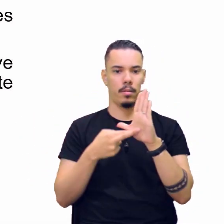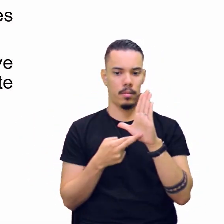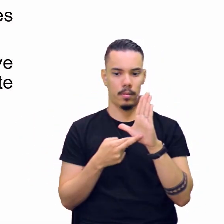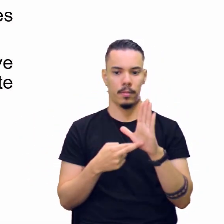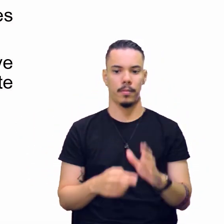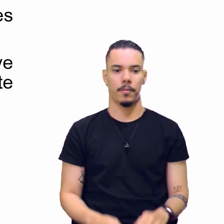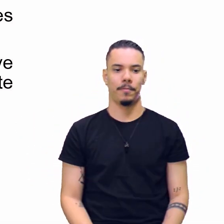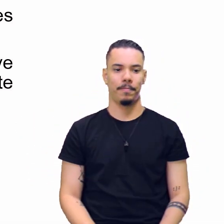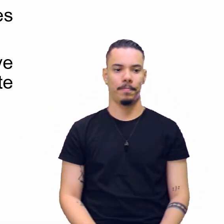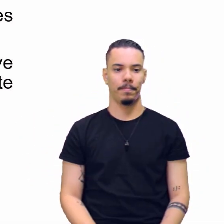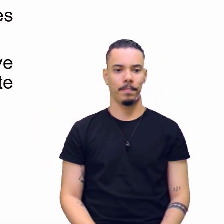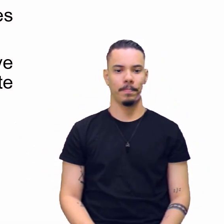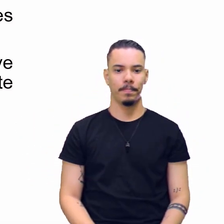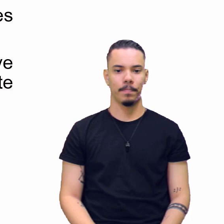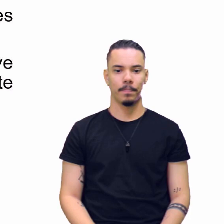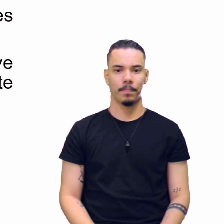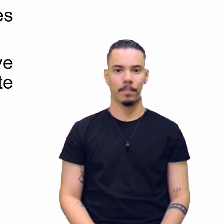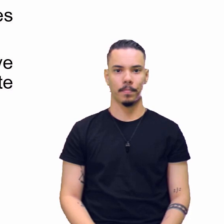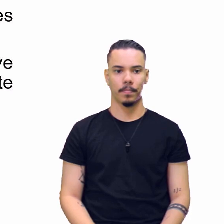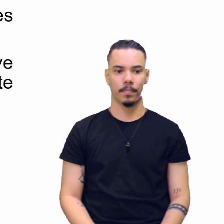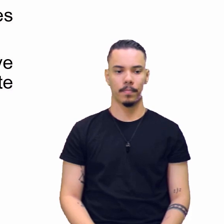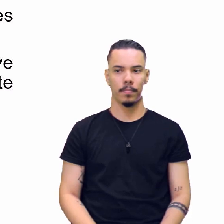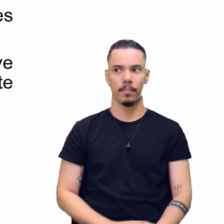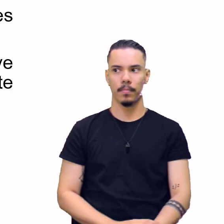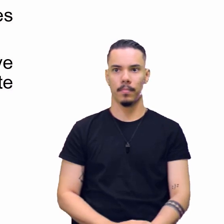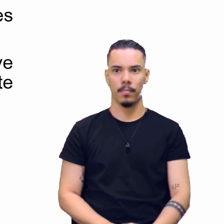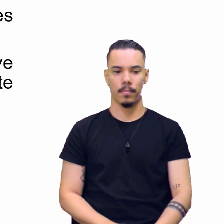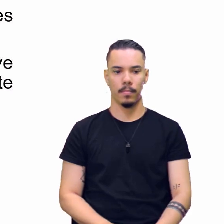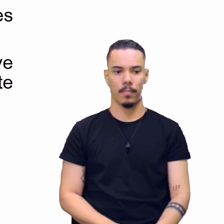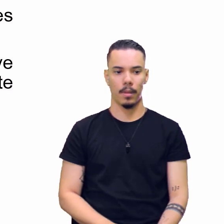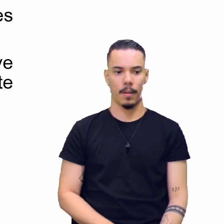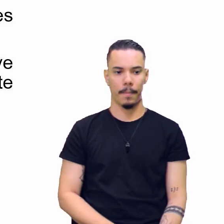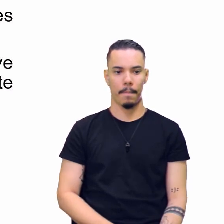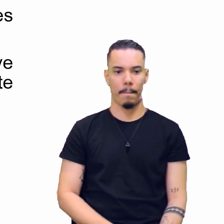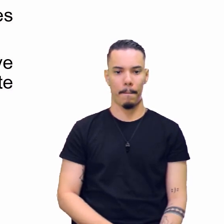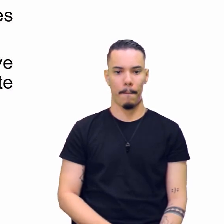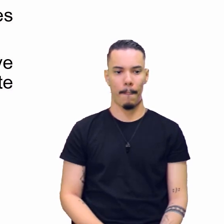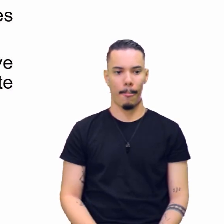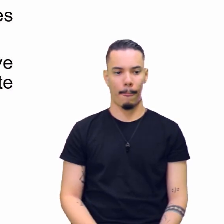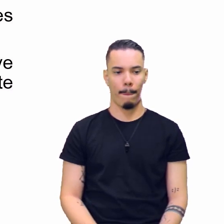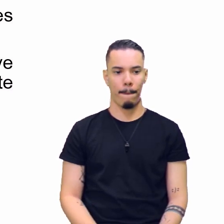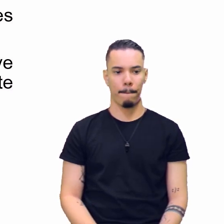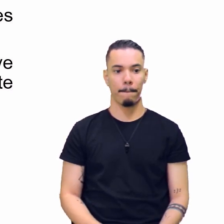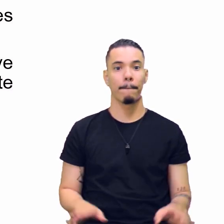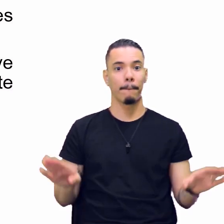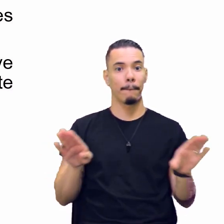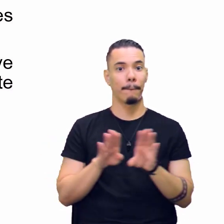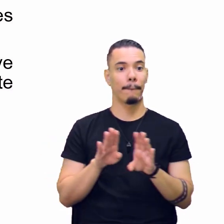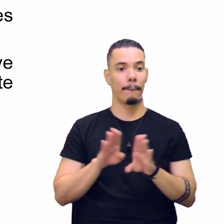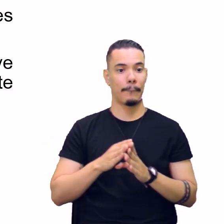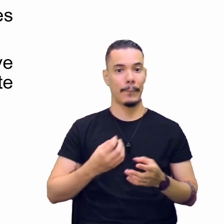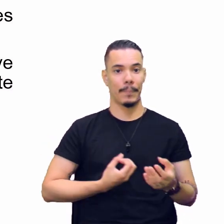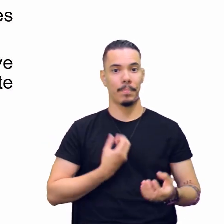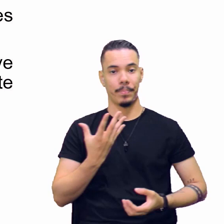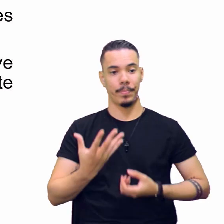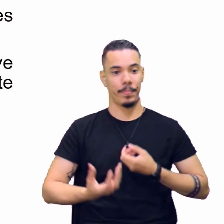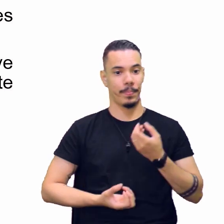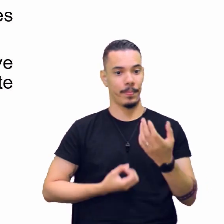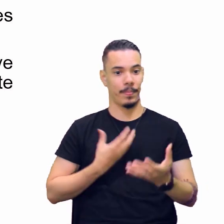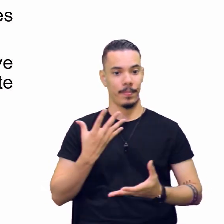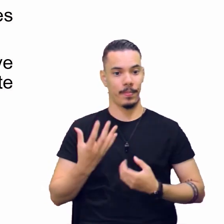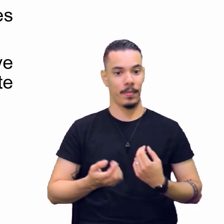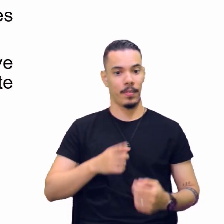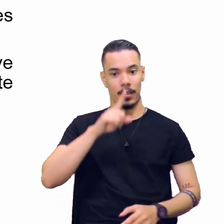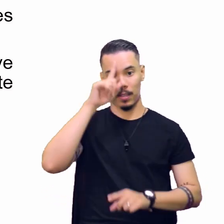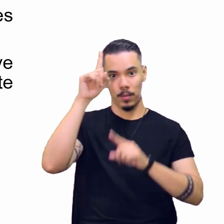as regrinhas que devem ser seguidas. Expressar suas ideias em igualdade